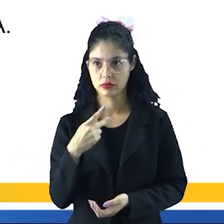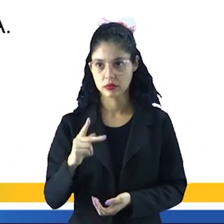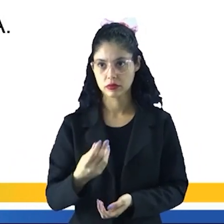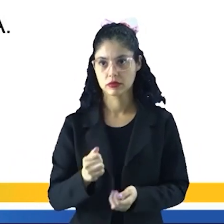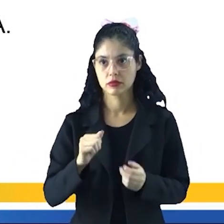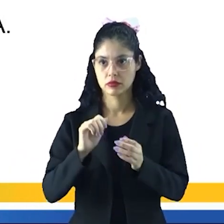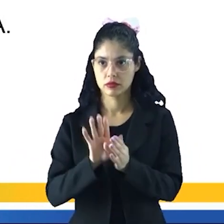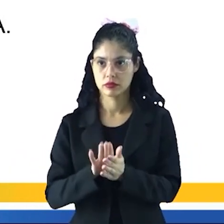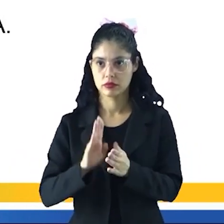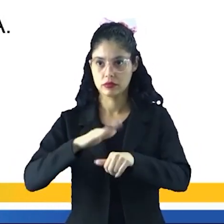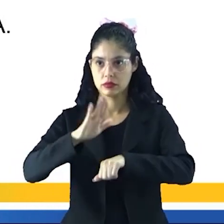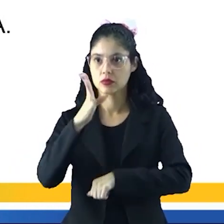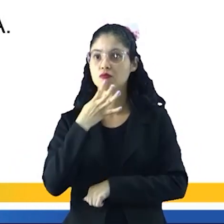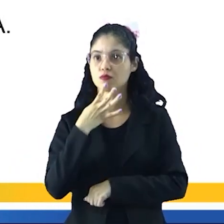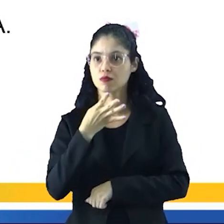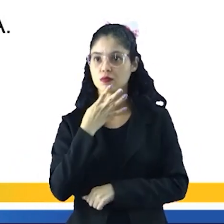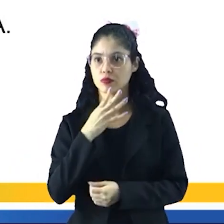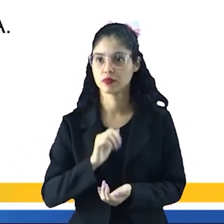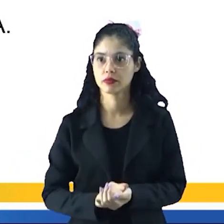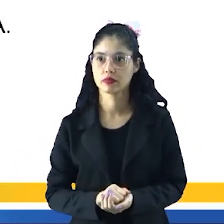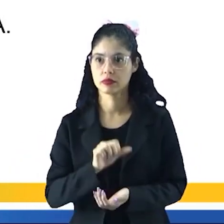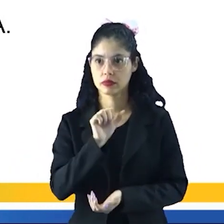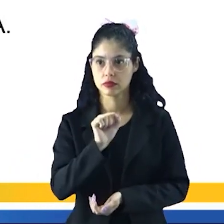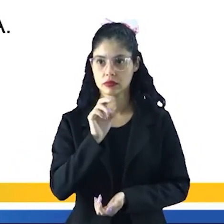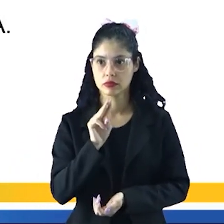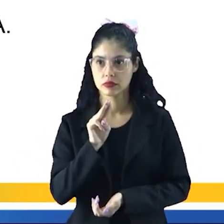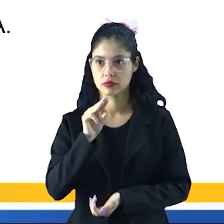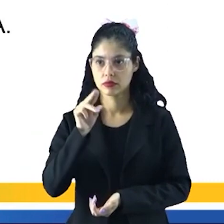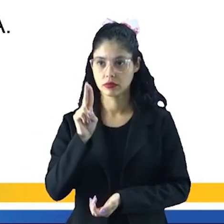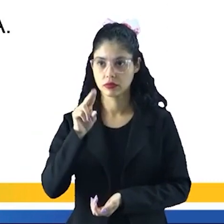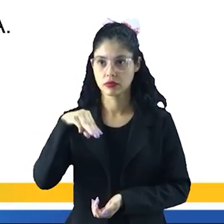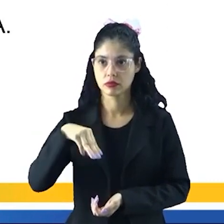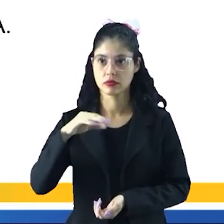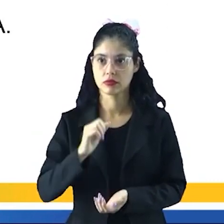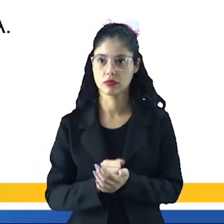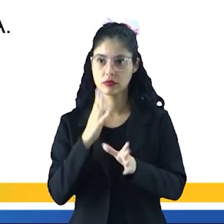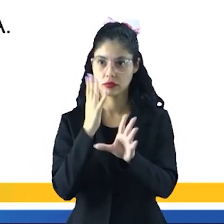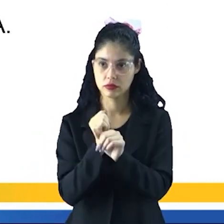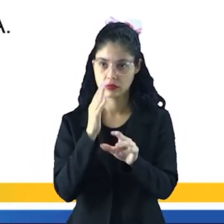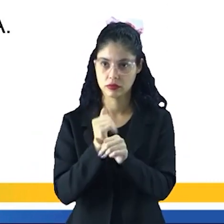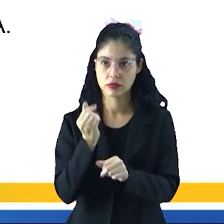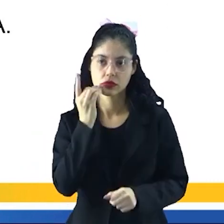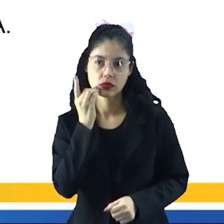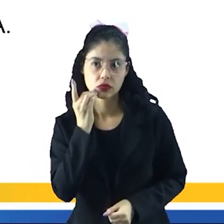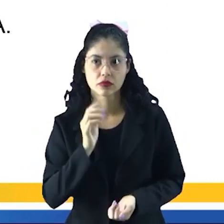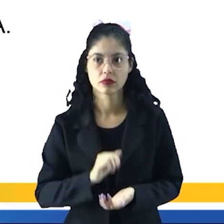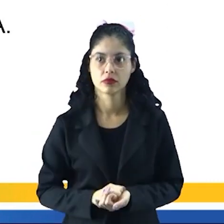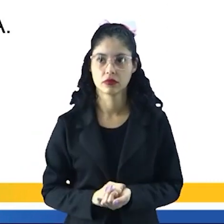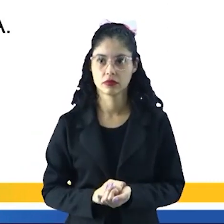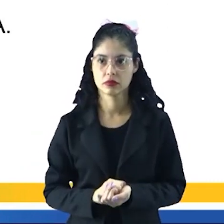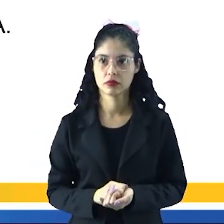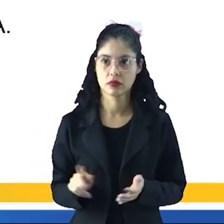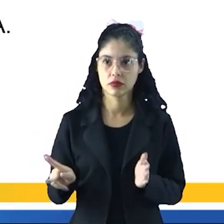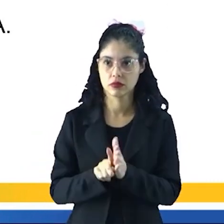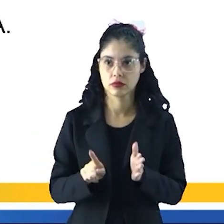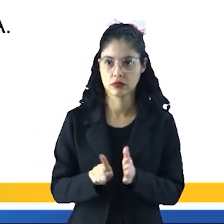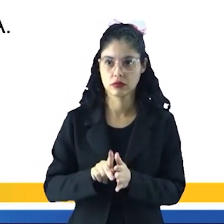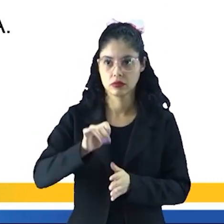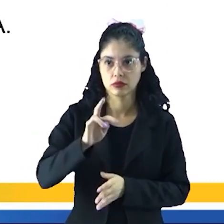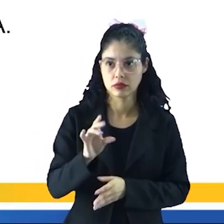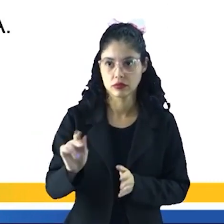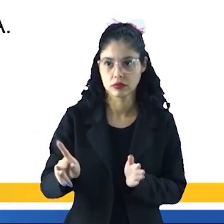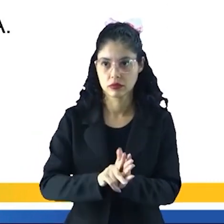arquitetônico. Sua peça mais conhecida é provável Sum of Day, que é a soma de dias, uma monumental